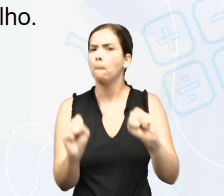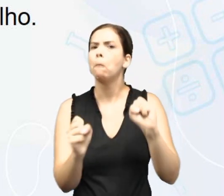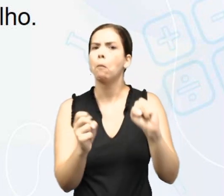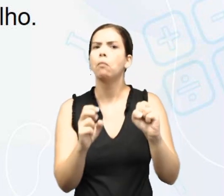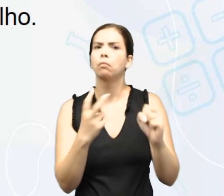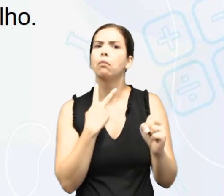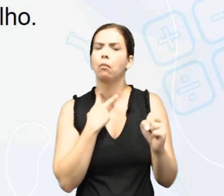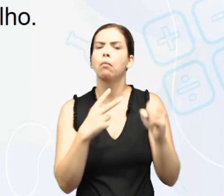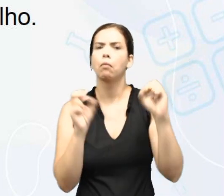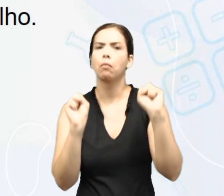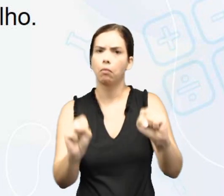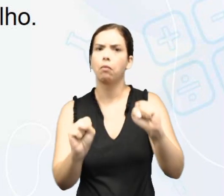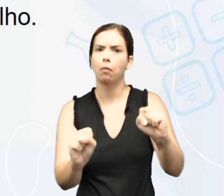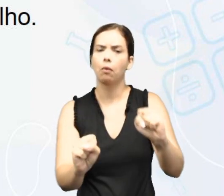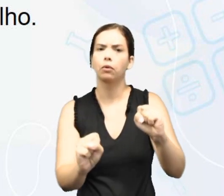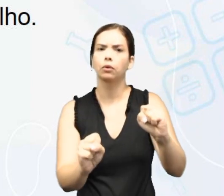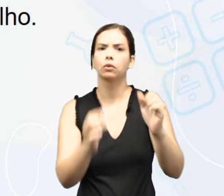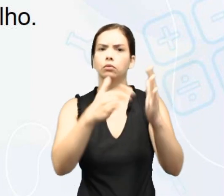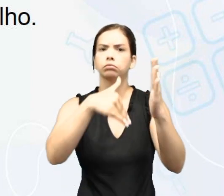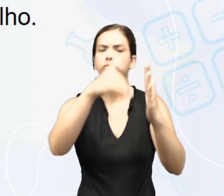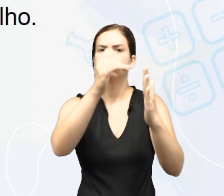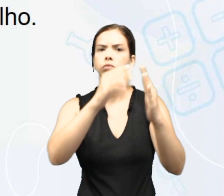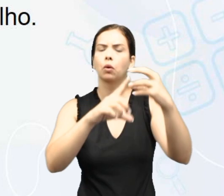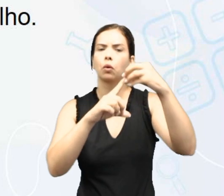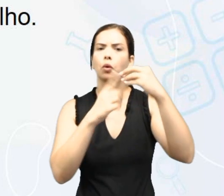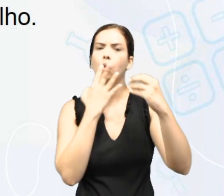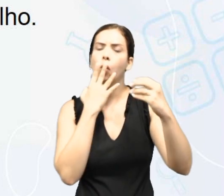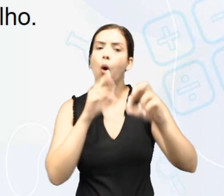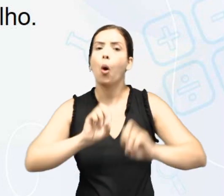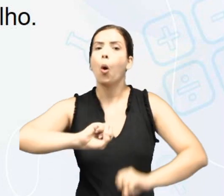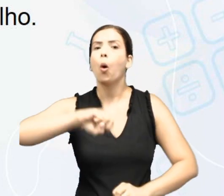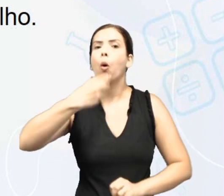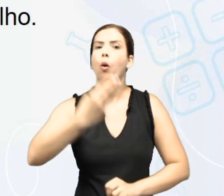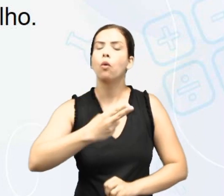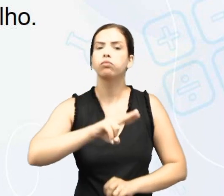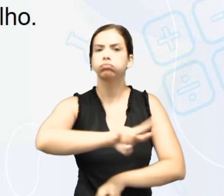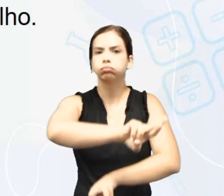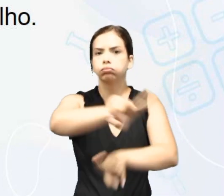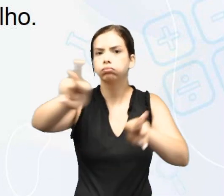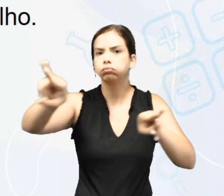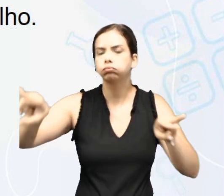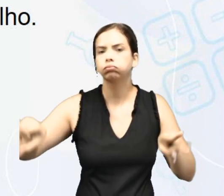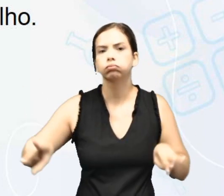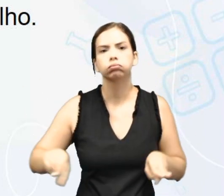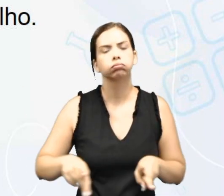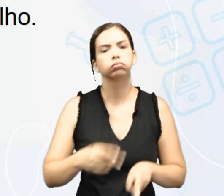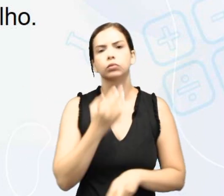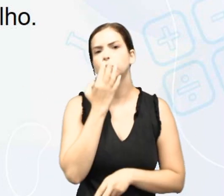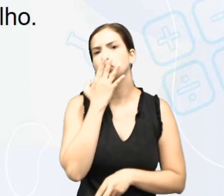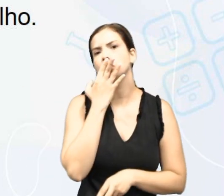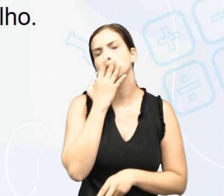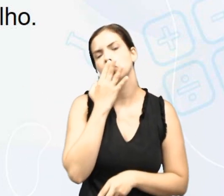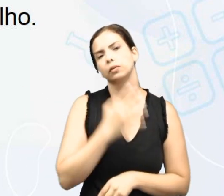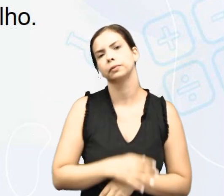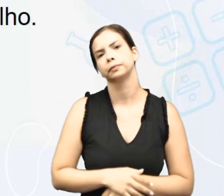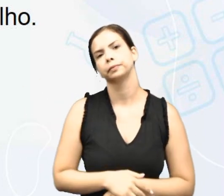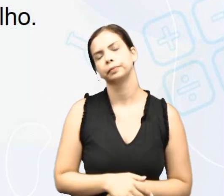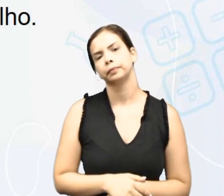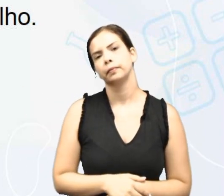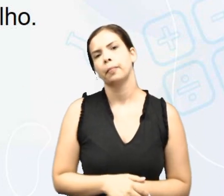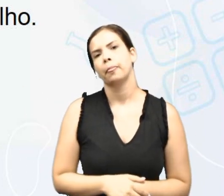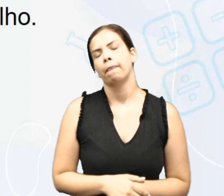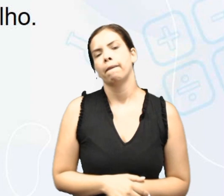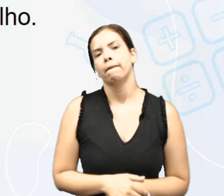cor nela, e a policromática, a policromia, quando você, no mesmo trabalho, tem vários tons, várias intensidades de cores. Aí,